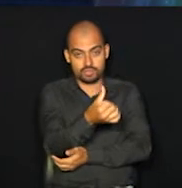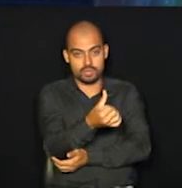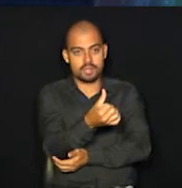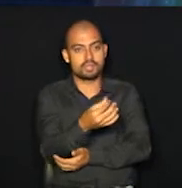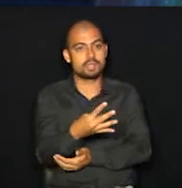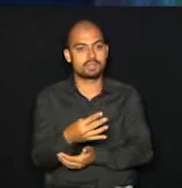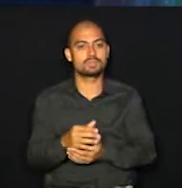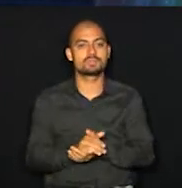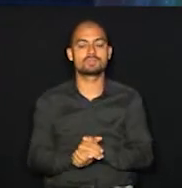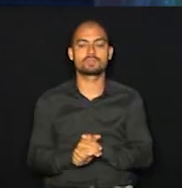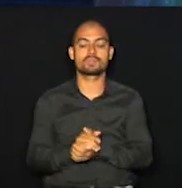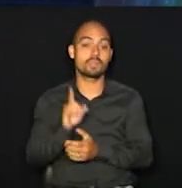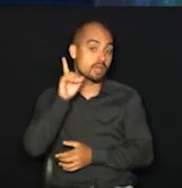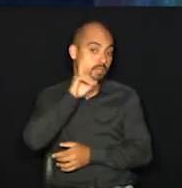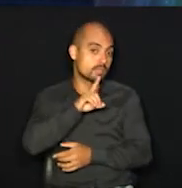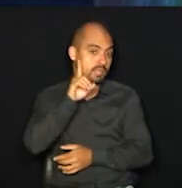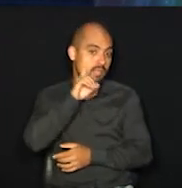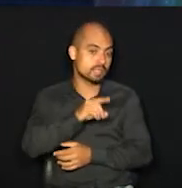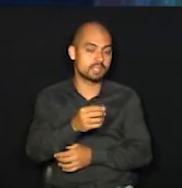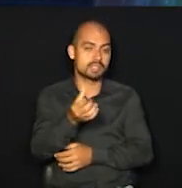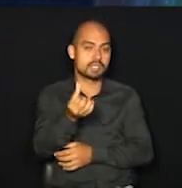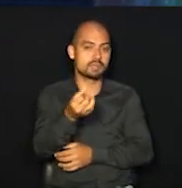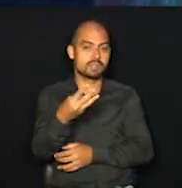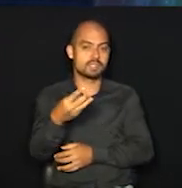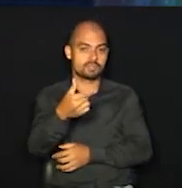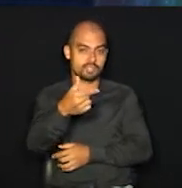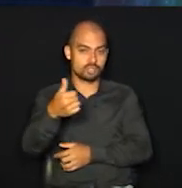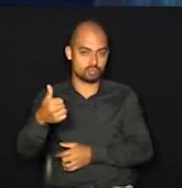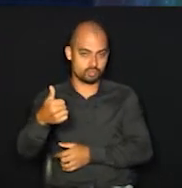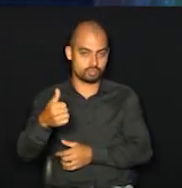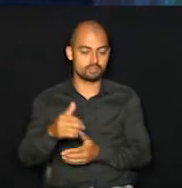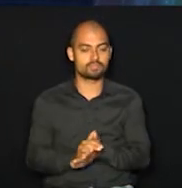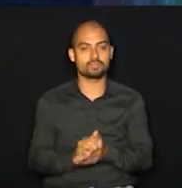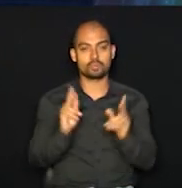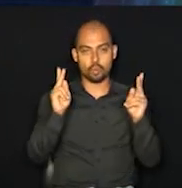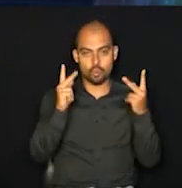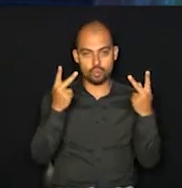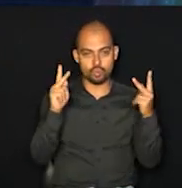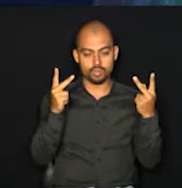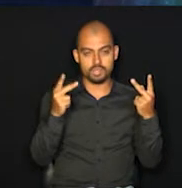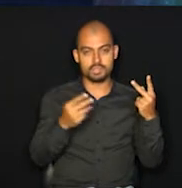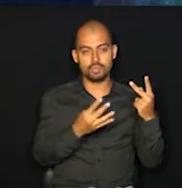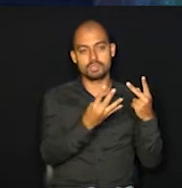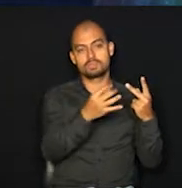6.424, Americana 6.321, Hortolândia